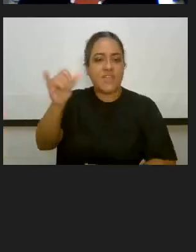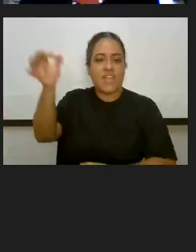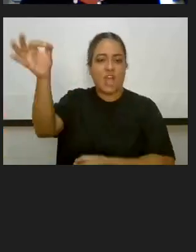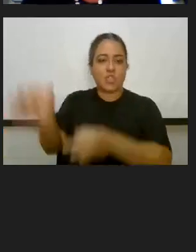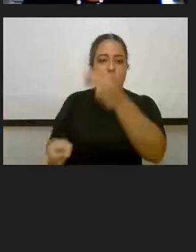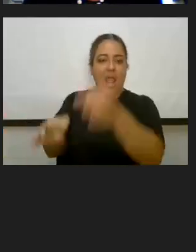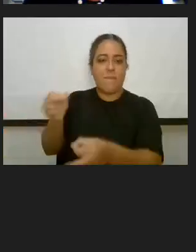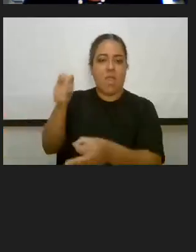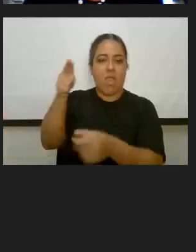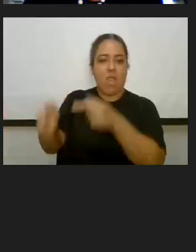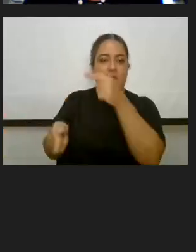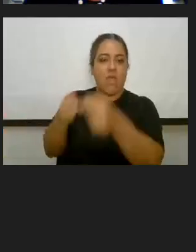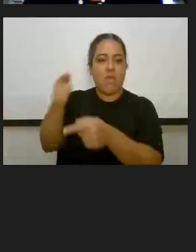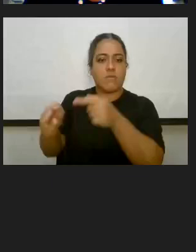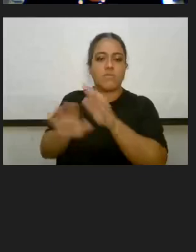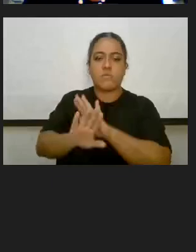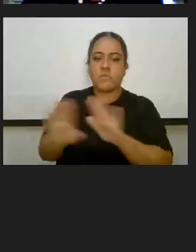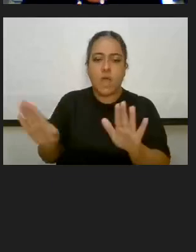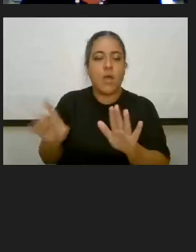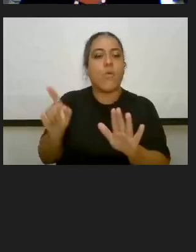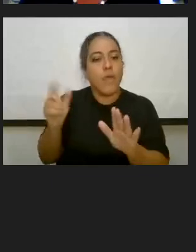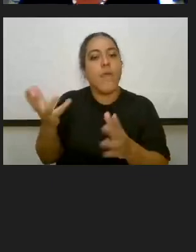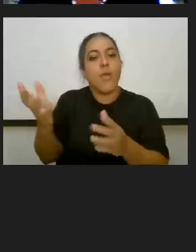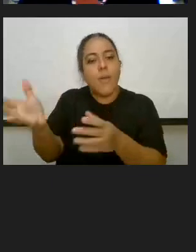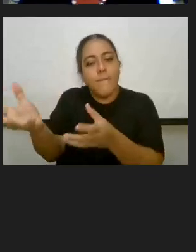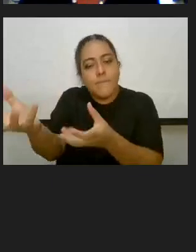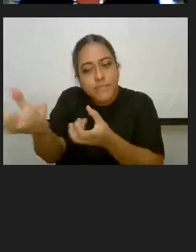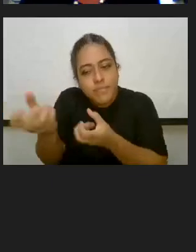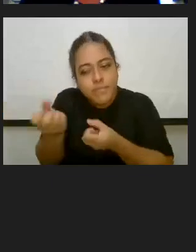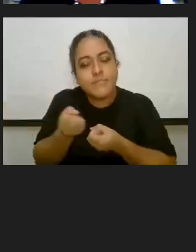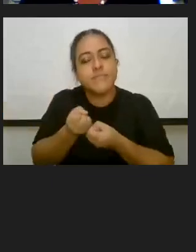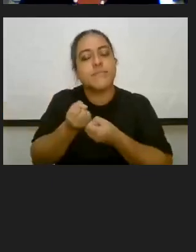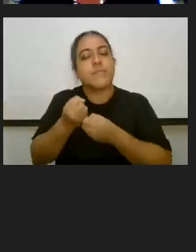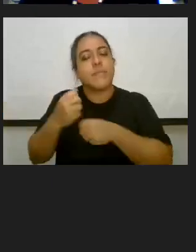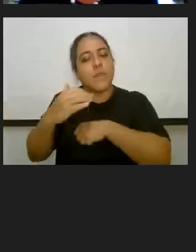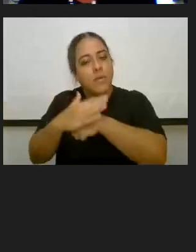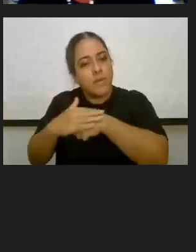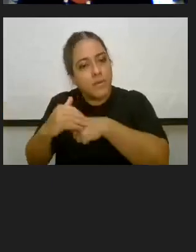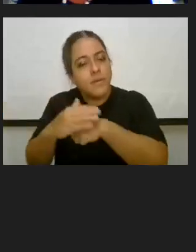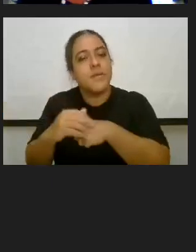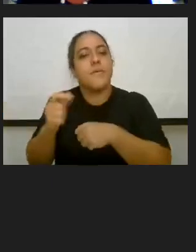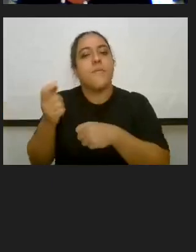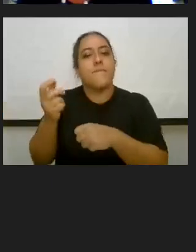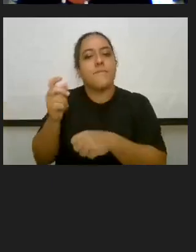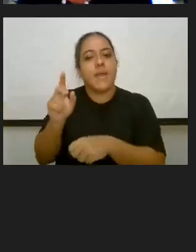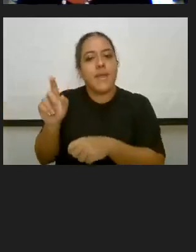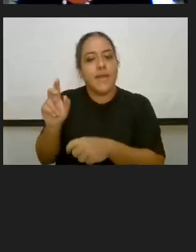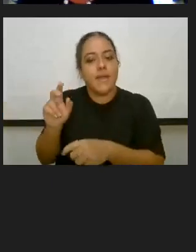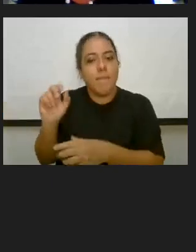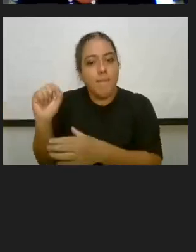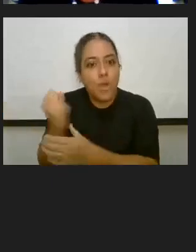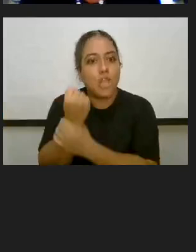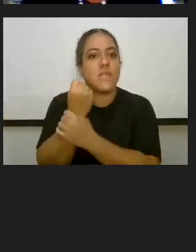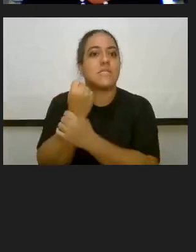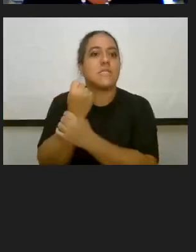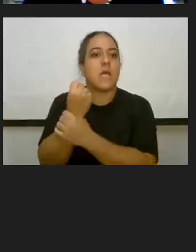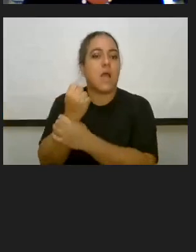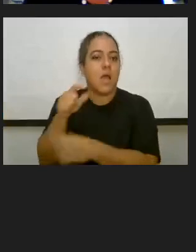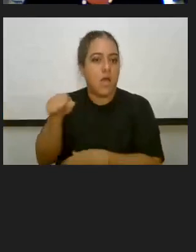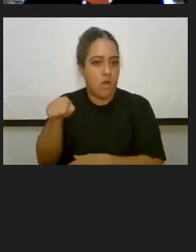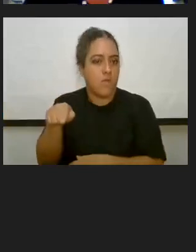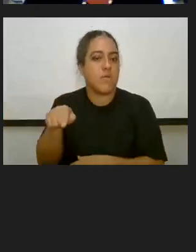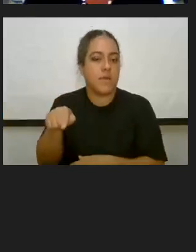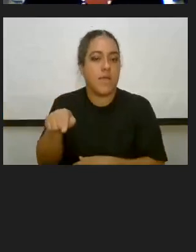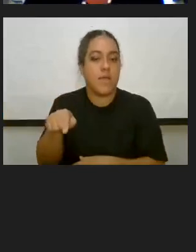busca da proteção do outro, pelo oferecimento da ajuda que o outro precisa, e não a que